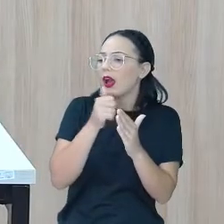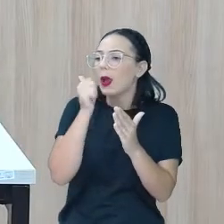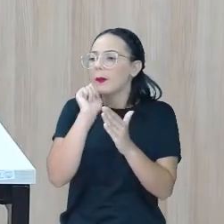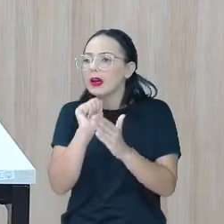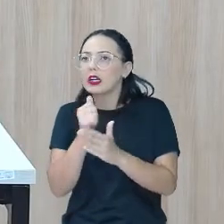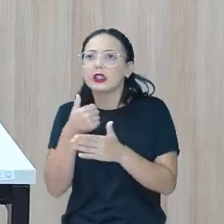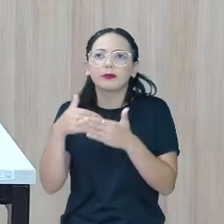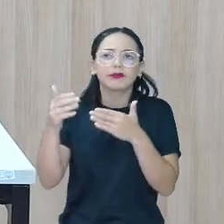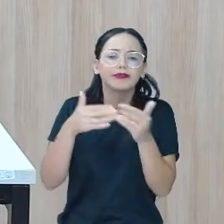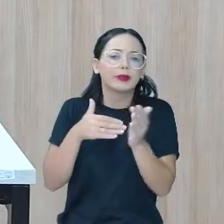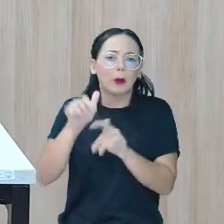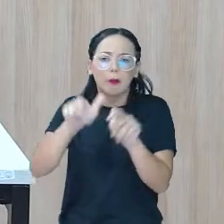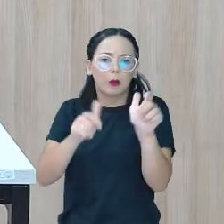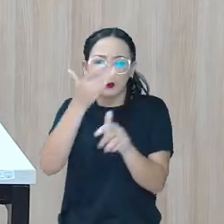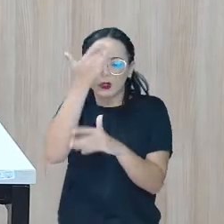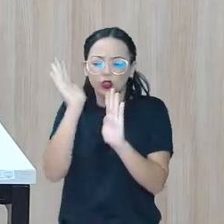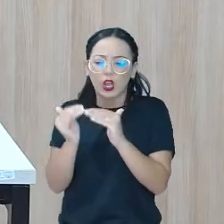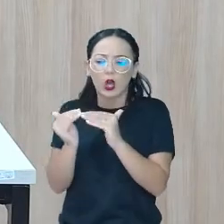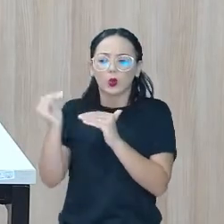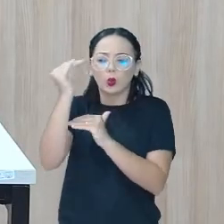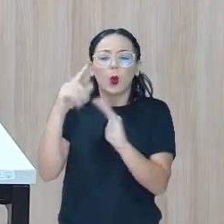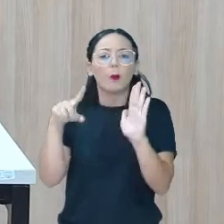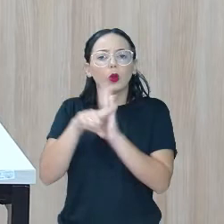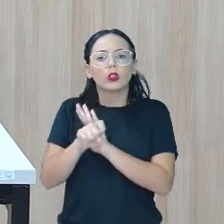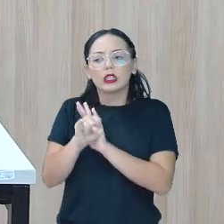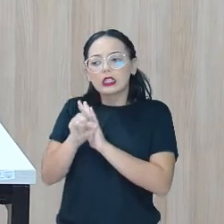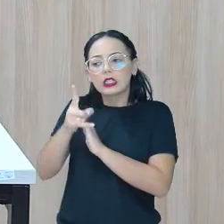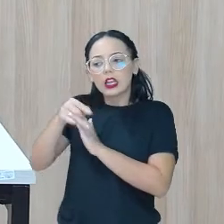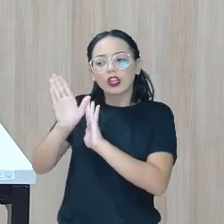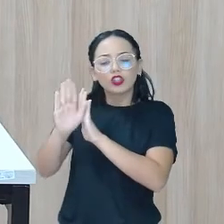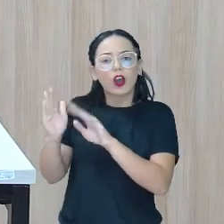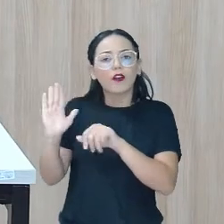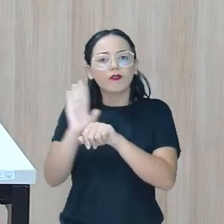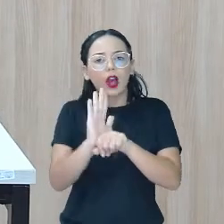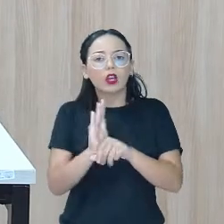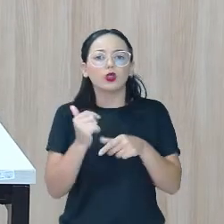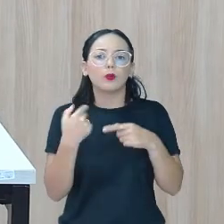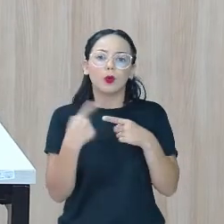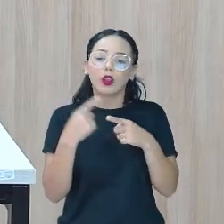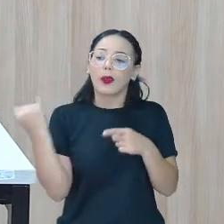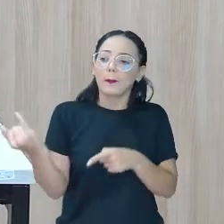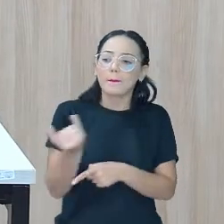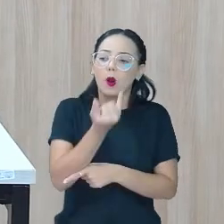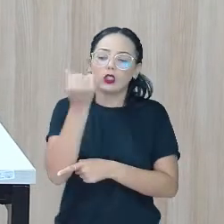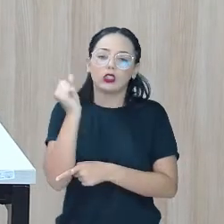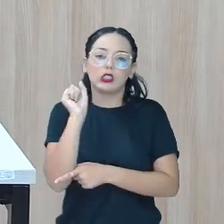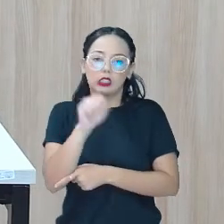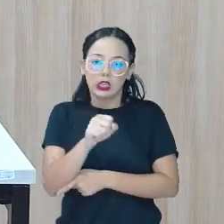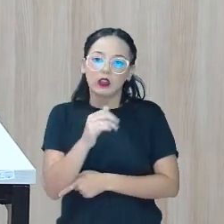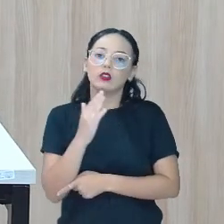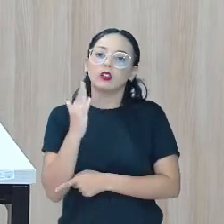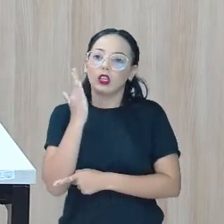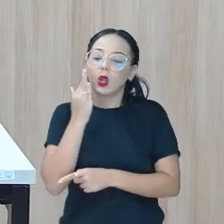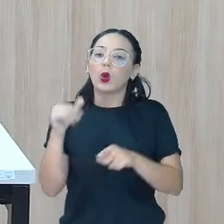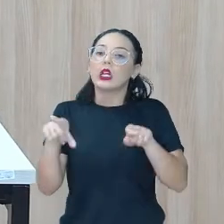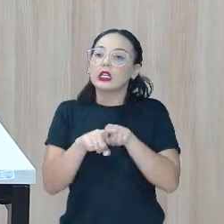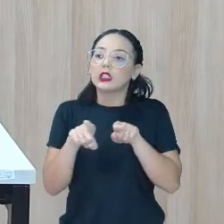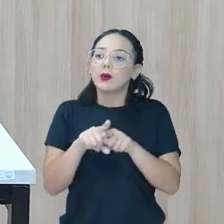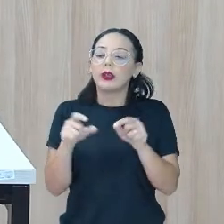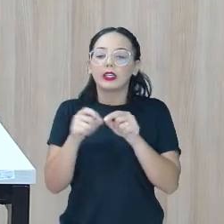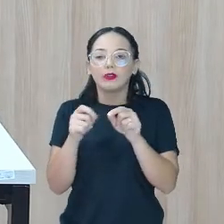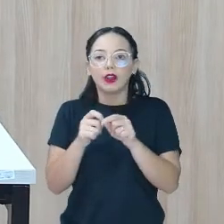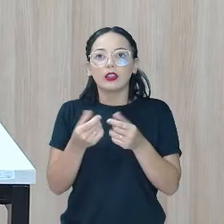mãe, para alguém aí, os adultos, para perguntarem se eles são doadores de sangue. E é muito importante, né? Além de